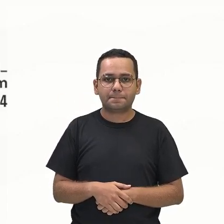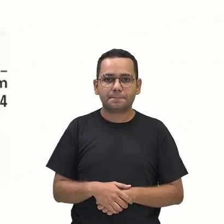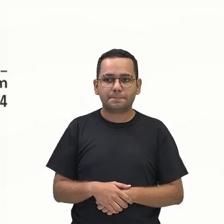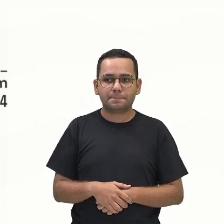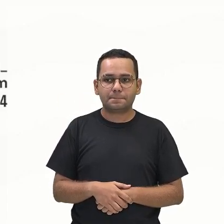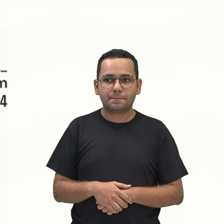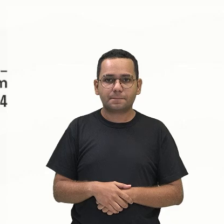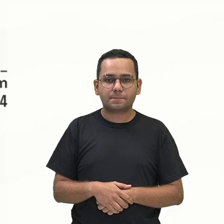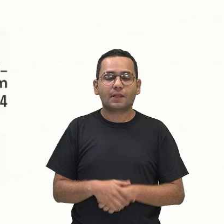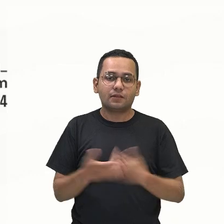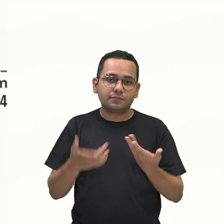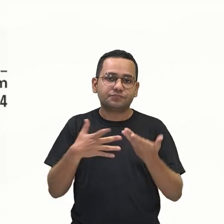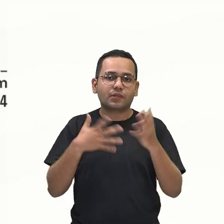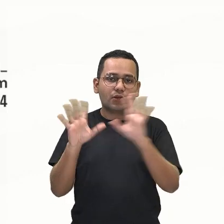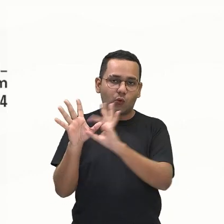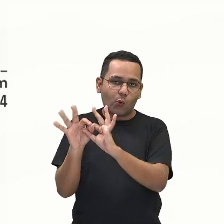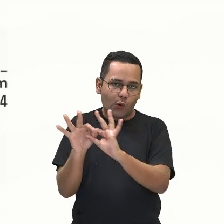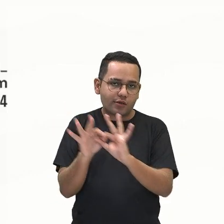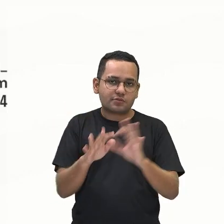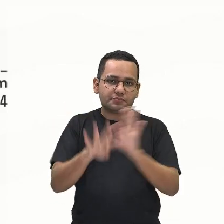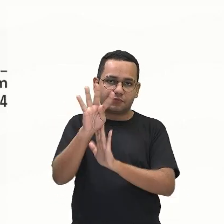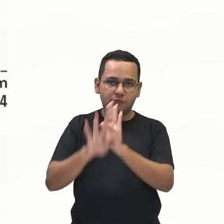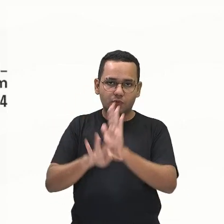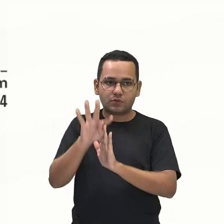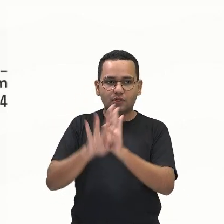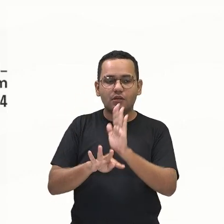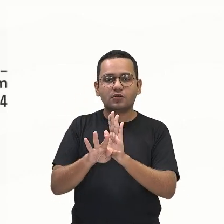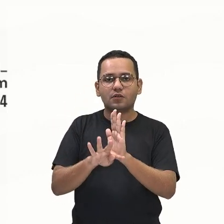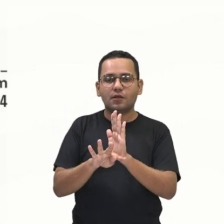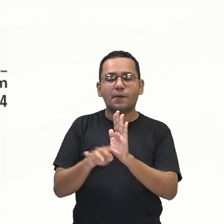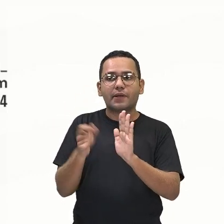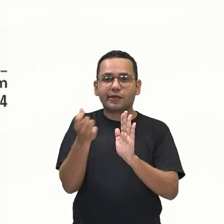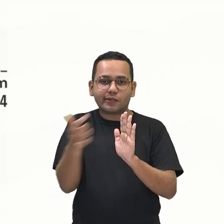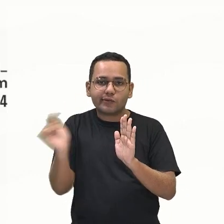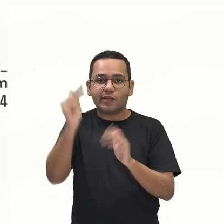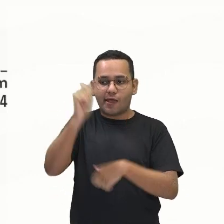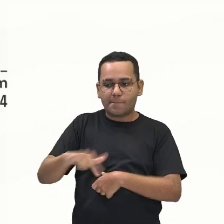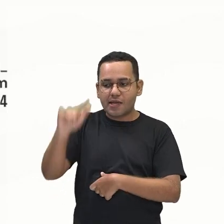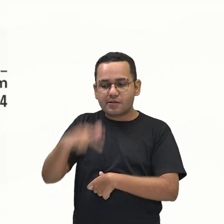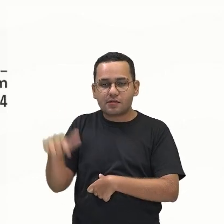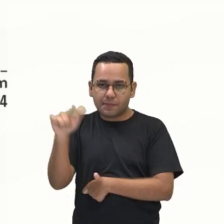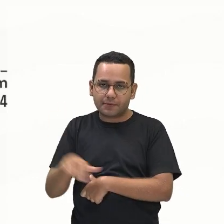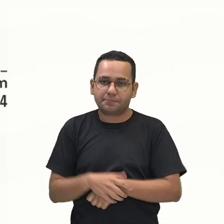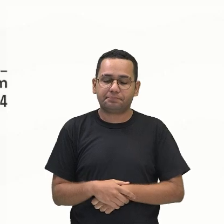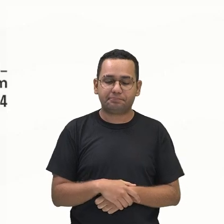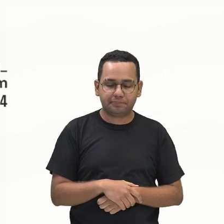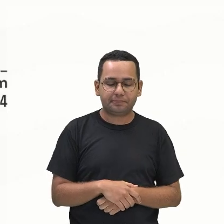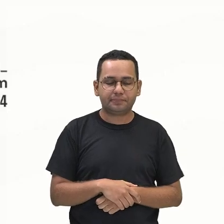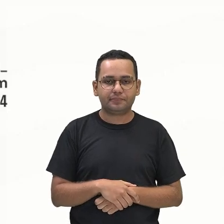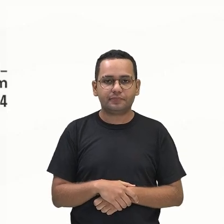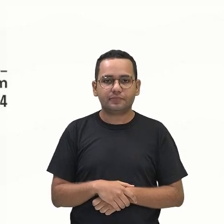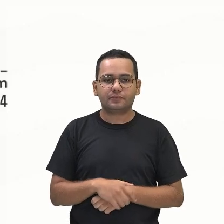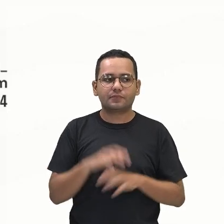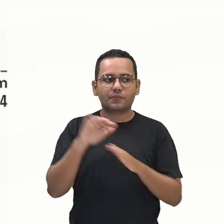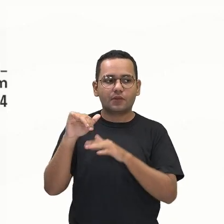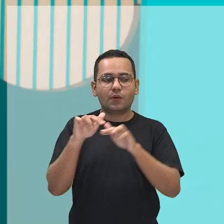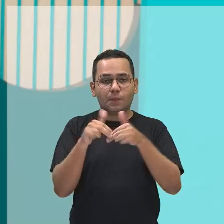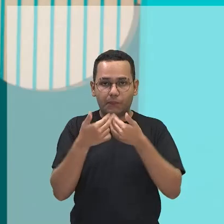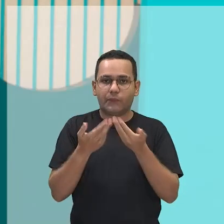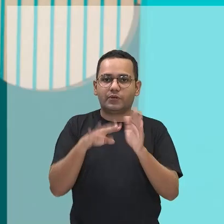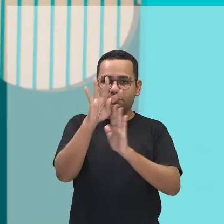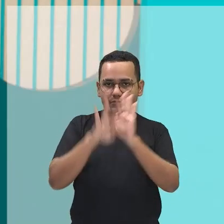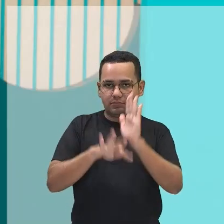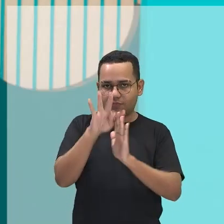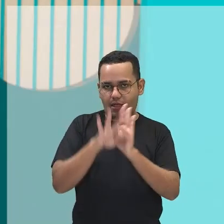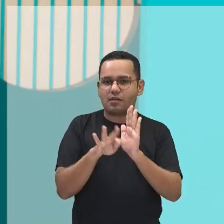de coesão textual justamente para que não haja repetição. Já que nós estamos falando de texto, eu quero que vocês